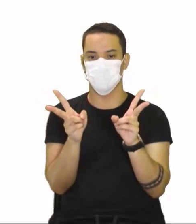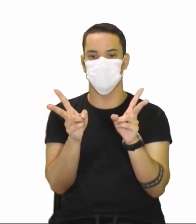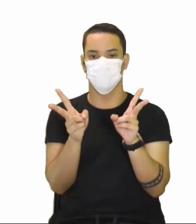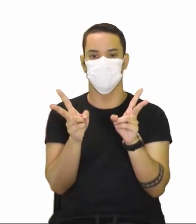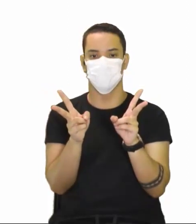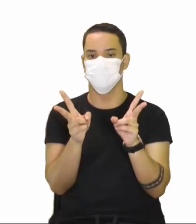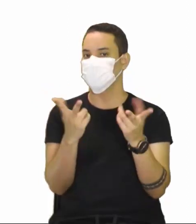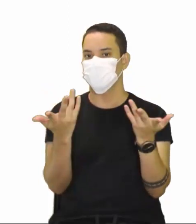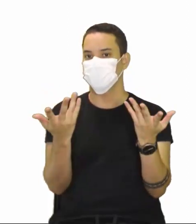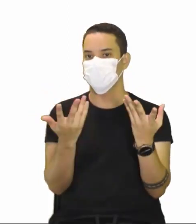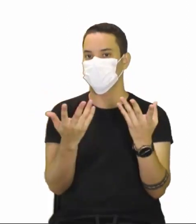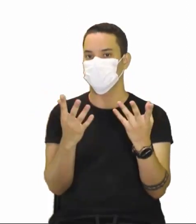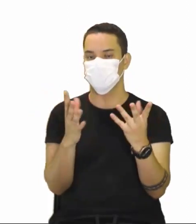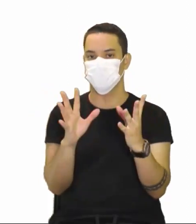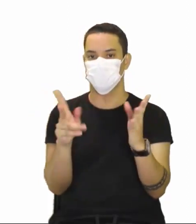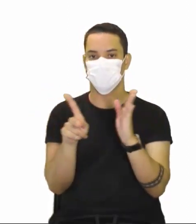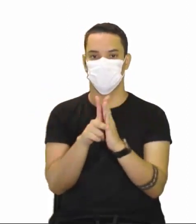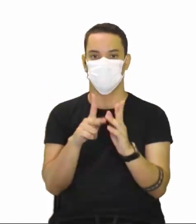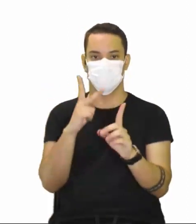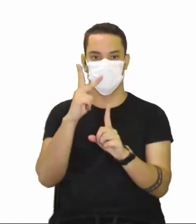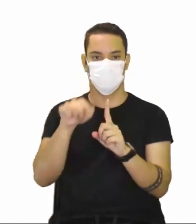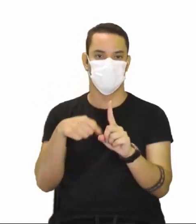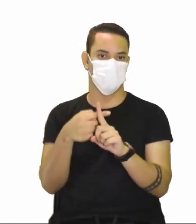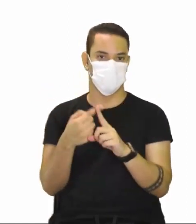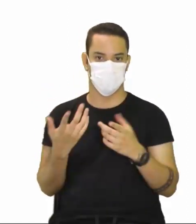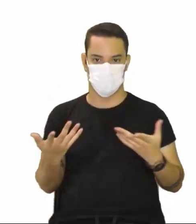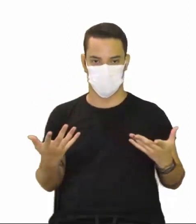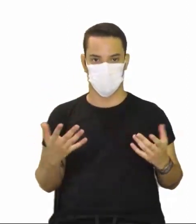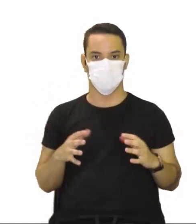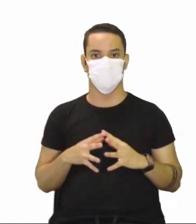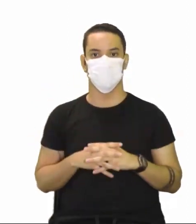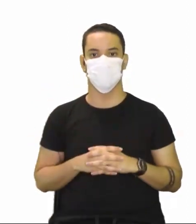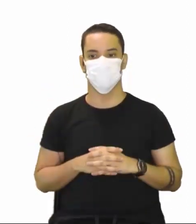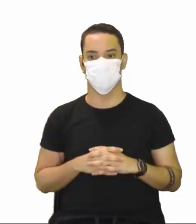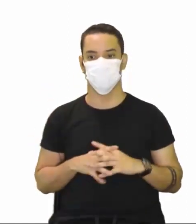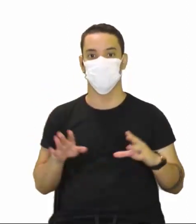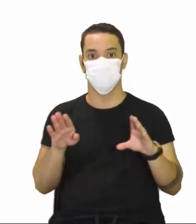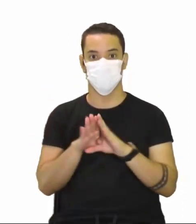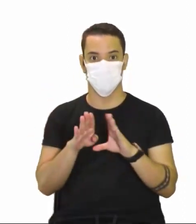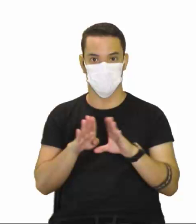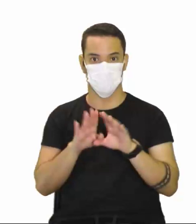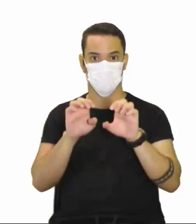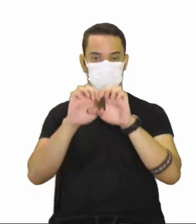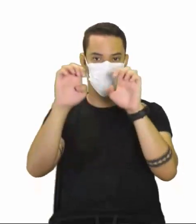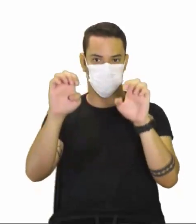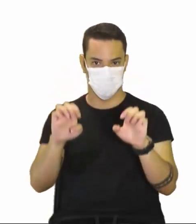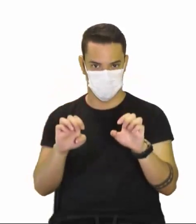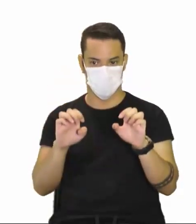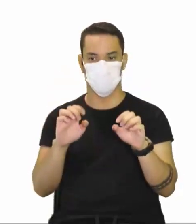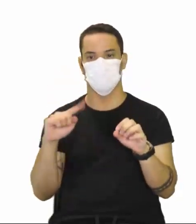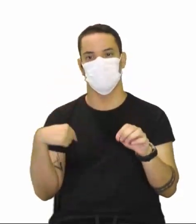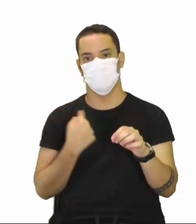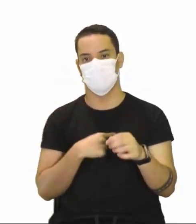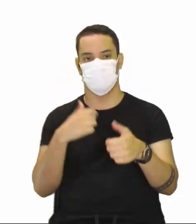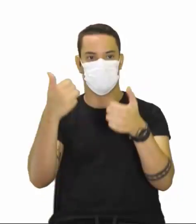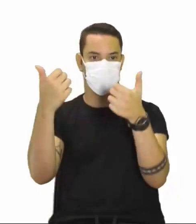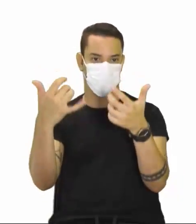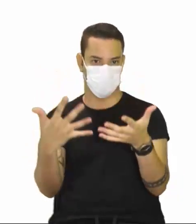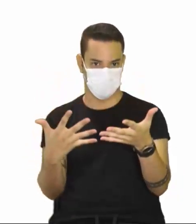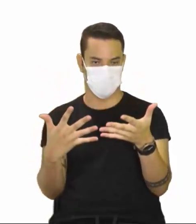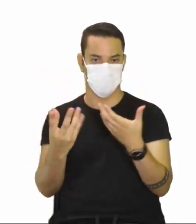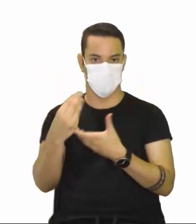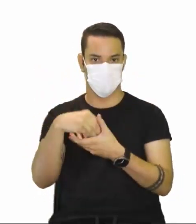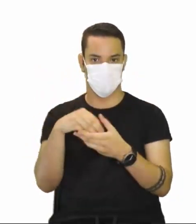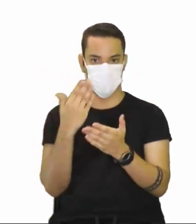mesmo número de prótons. E a estrutura atômica básica, do que nós abordamos nessa